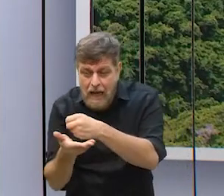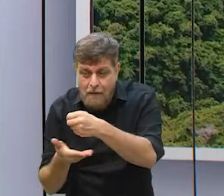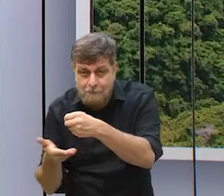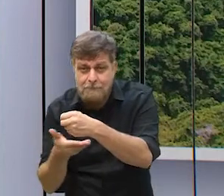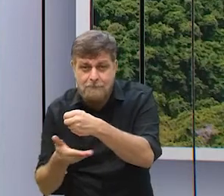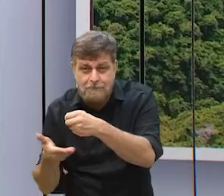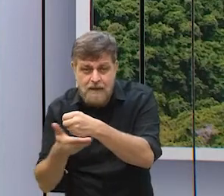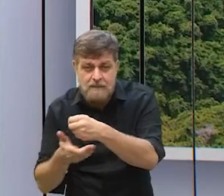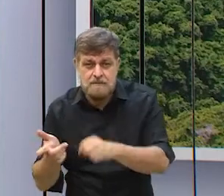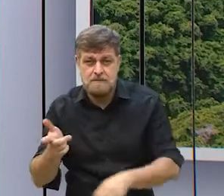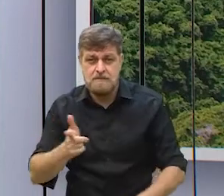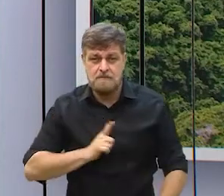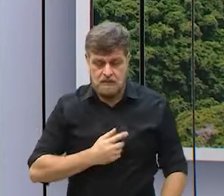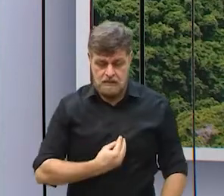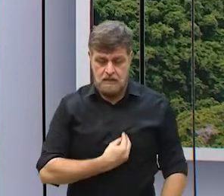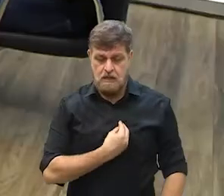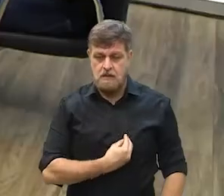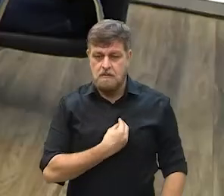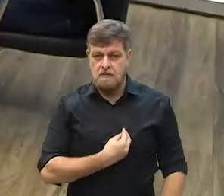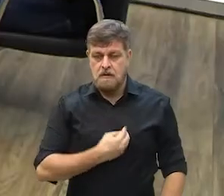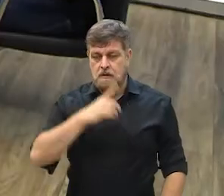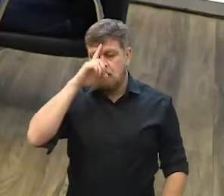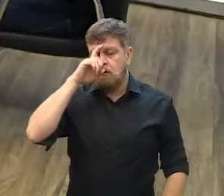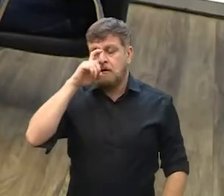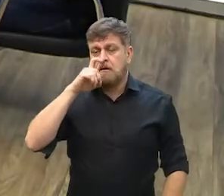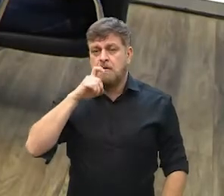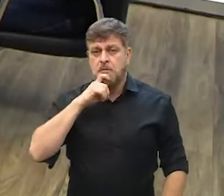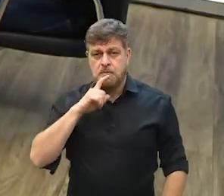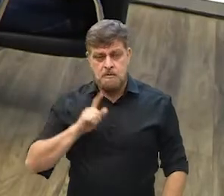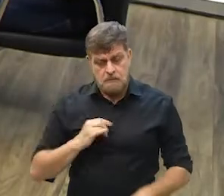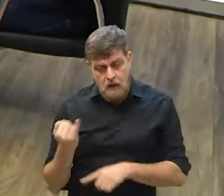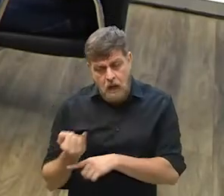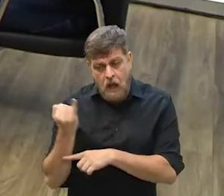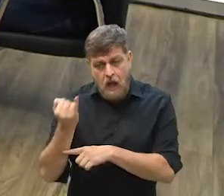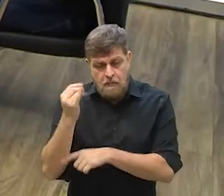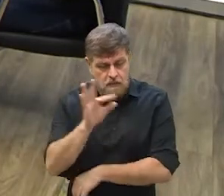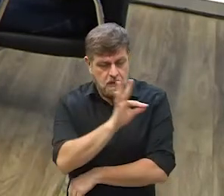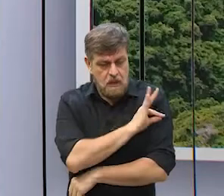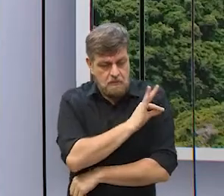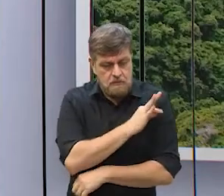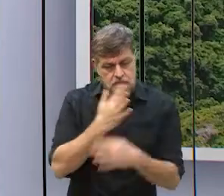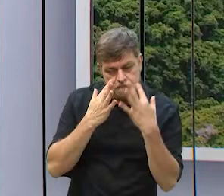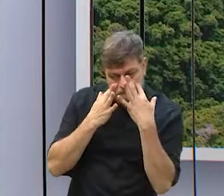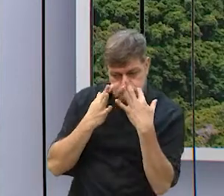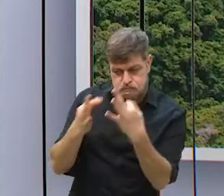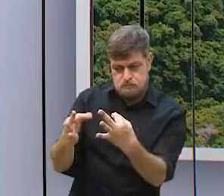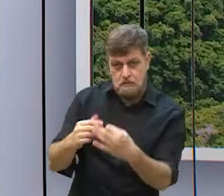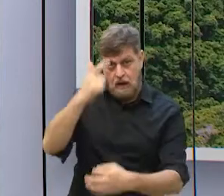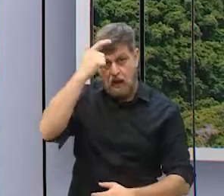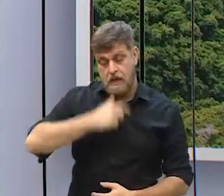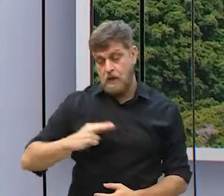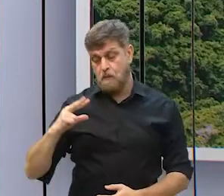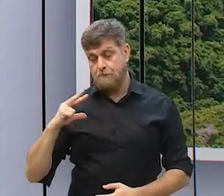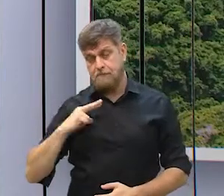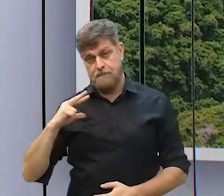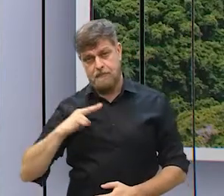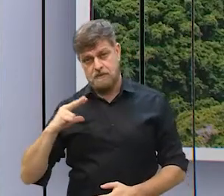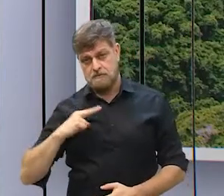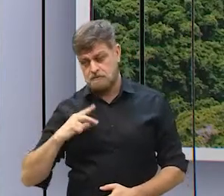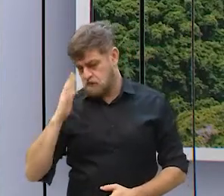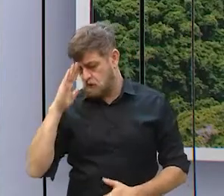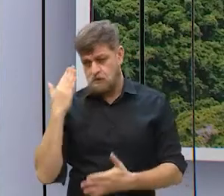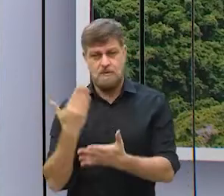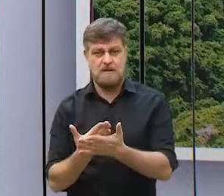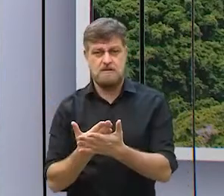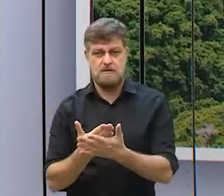ter esta vida estável. Por isso é importante o olhar do poder público. Eu particularmente, não acredito